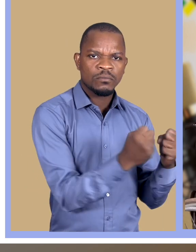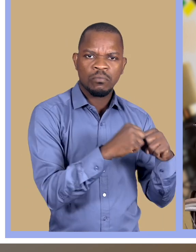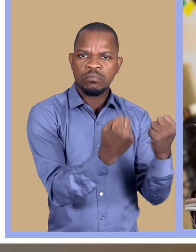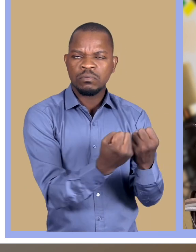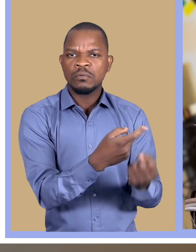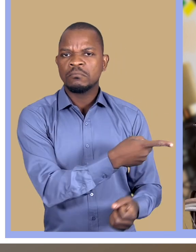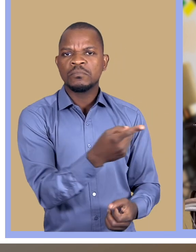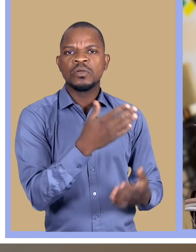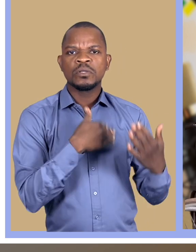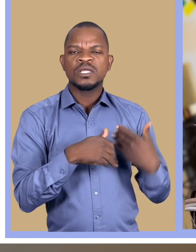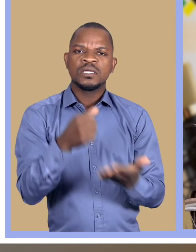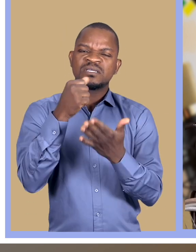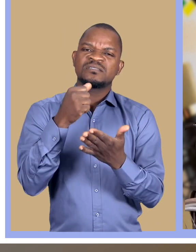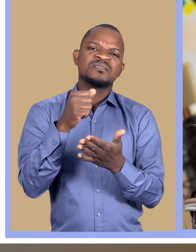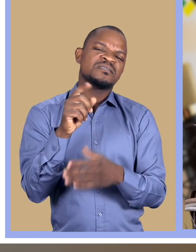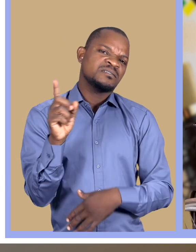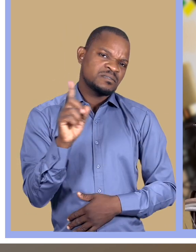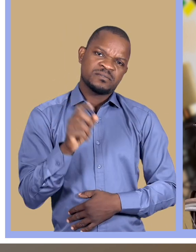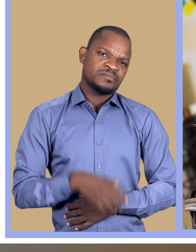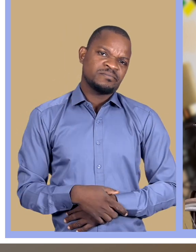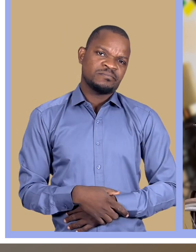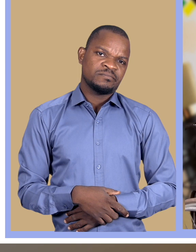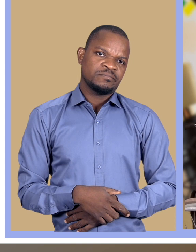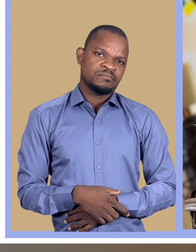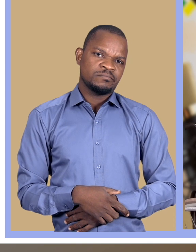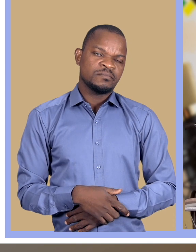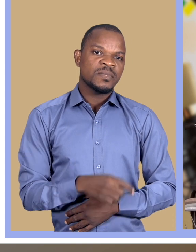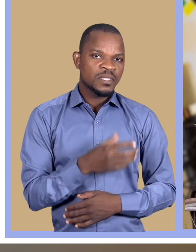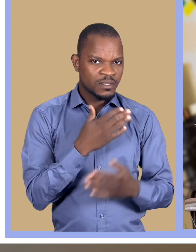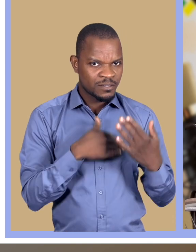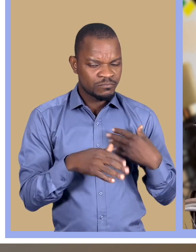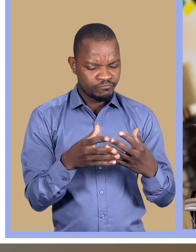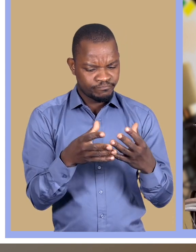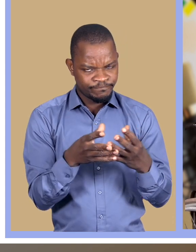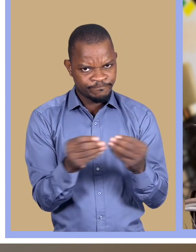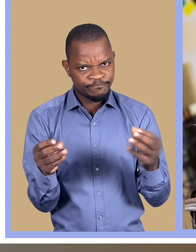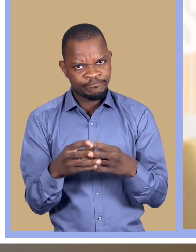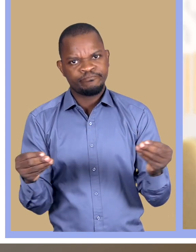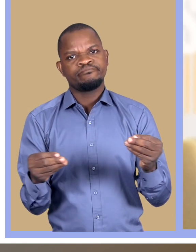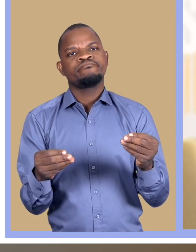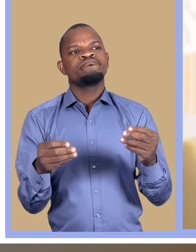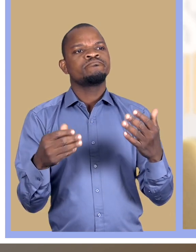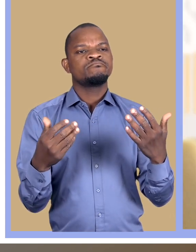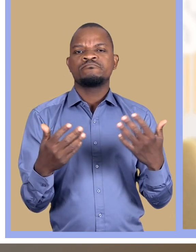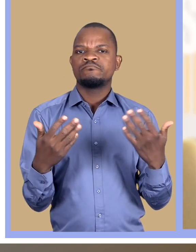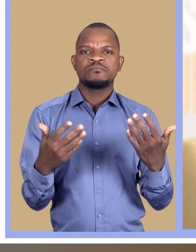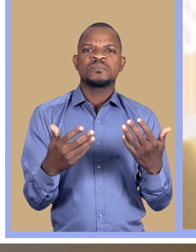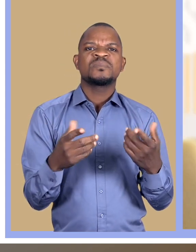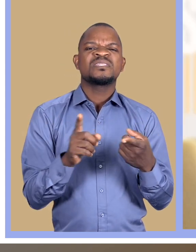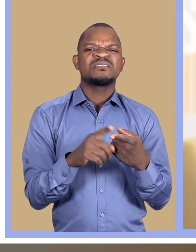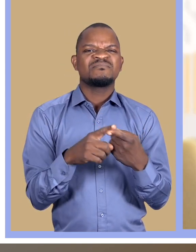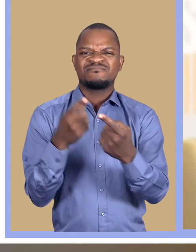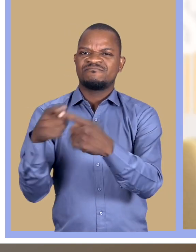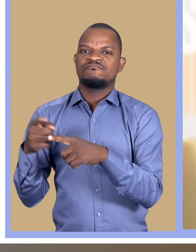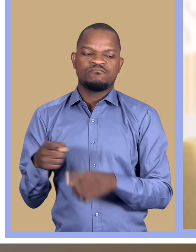essas organizações, é criar formas e meios com equipamentos, com árvores e mudas para que elas